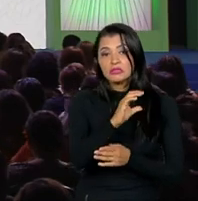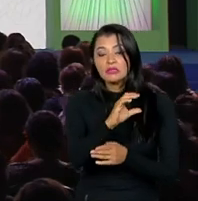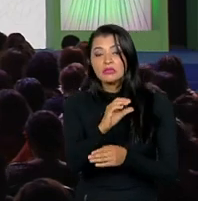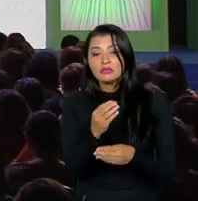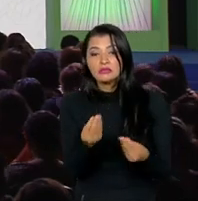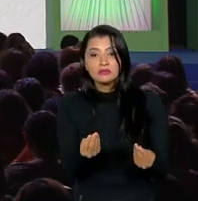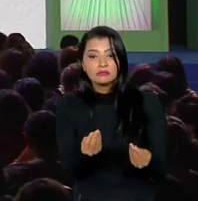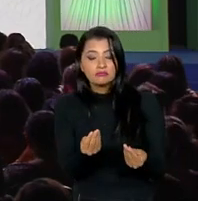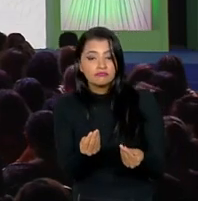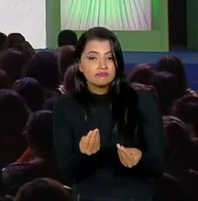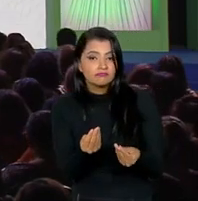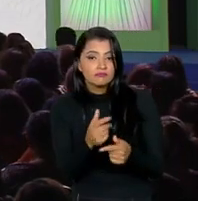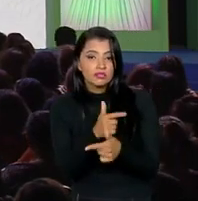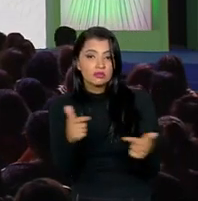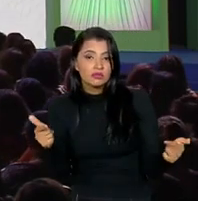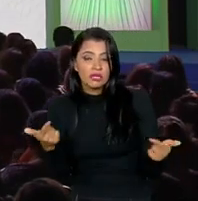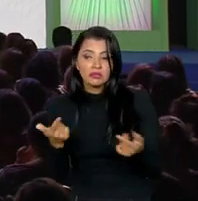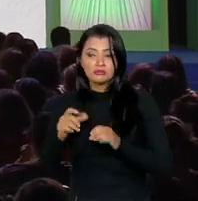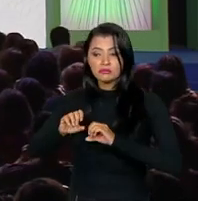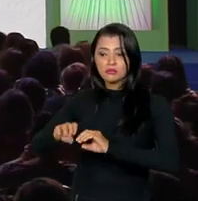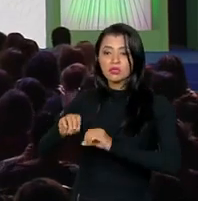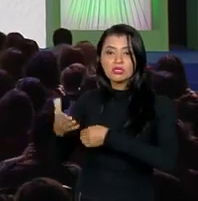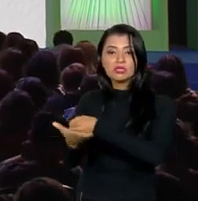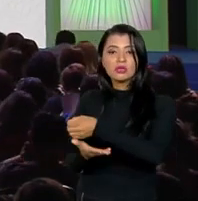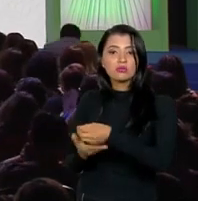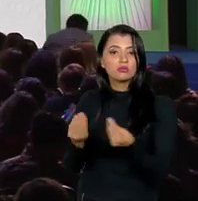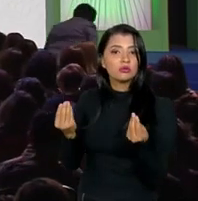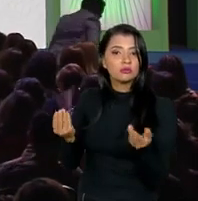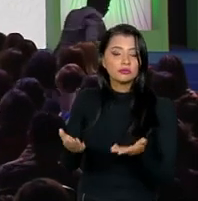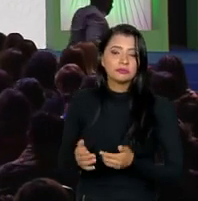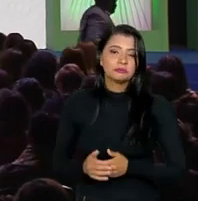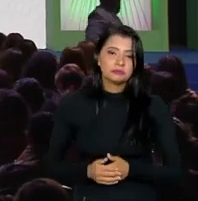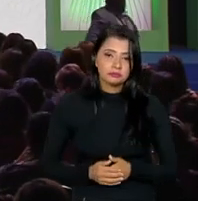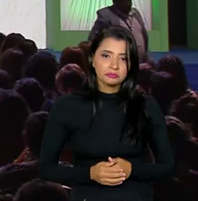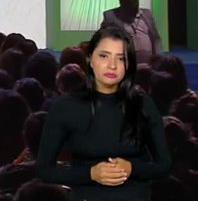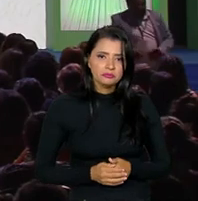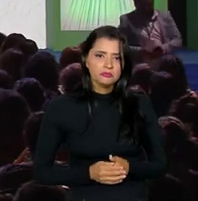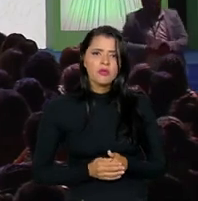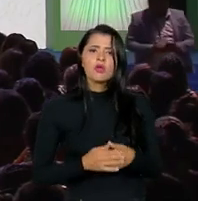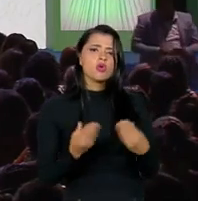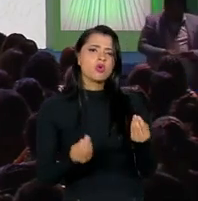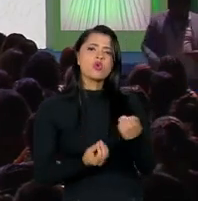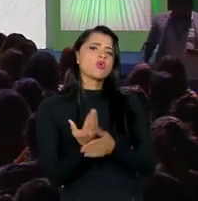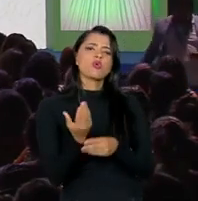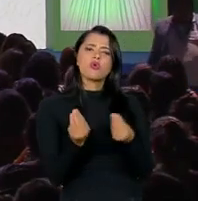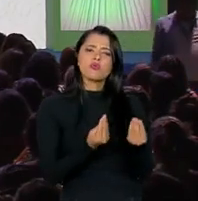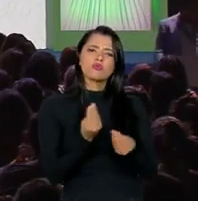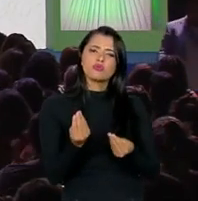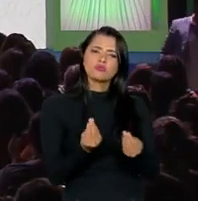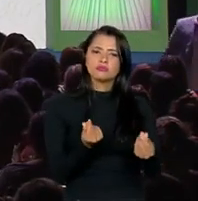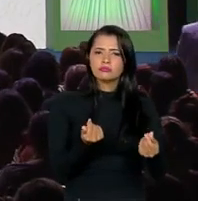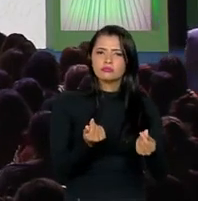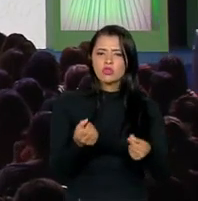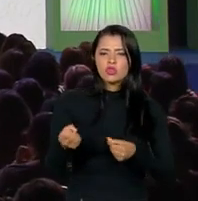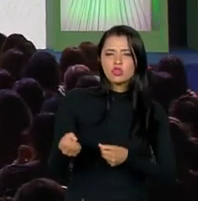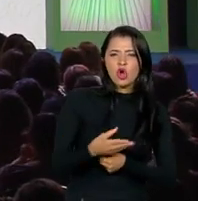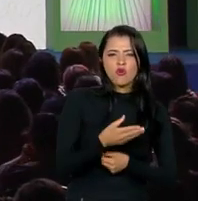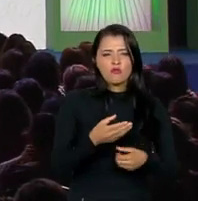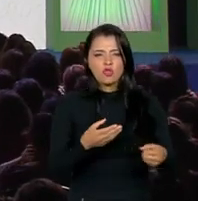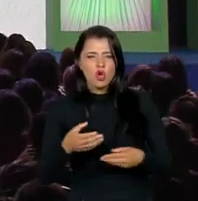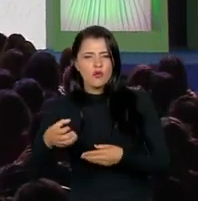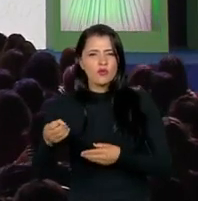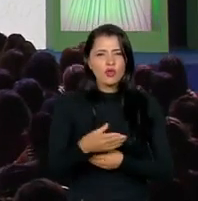ciência sem a educação básica? Como produzir inovação